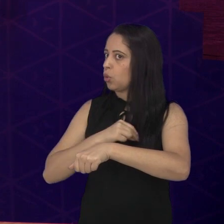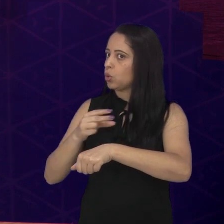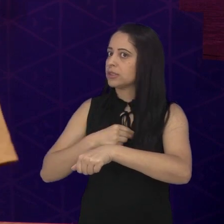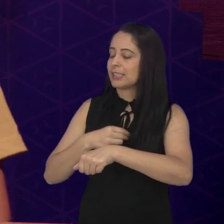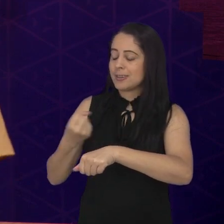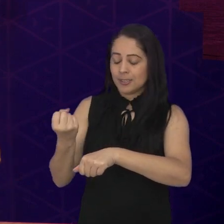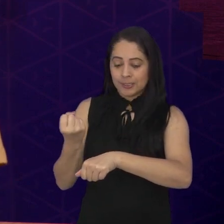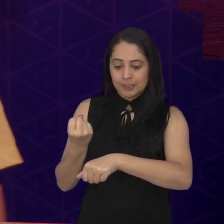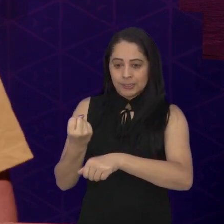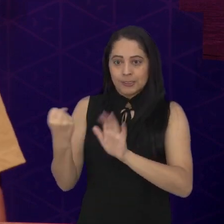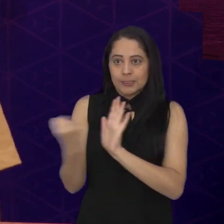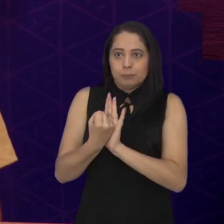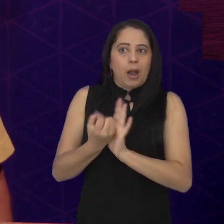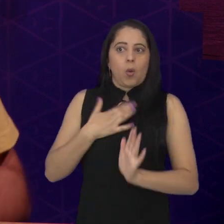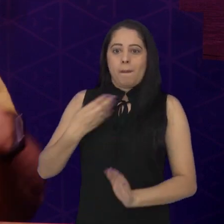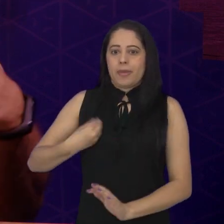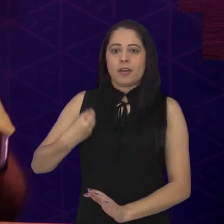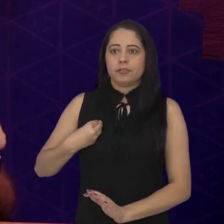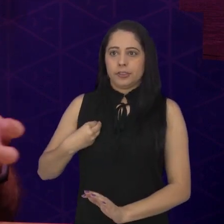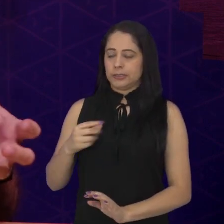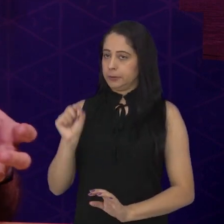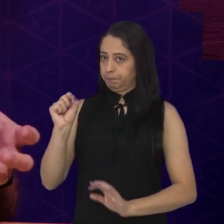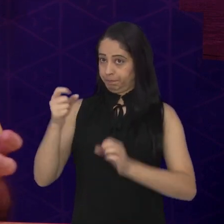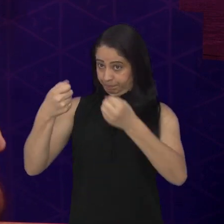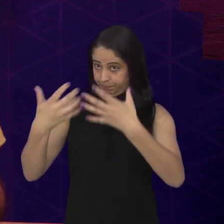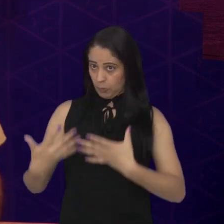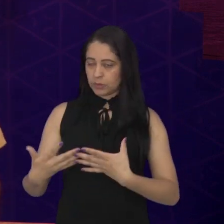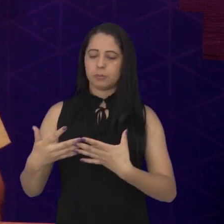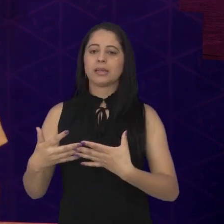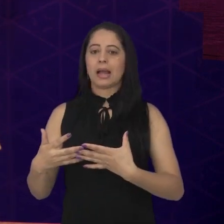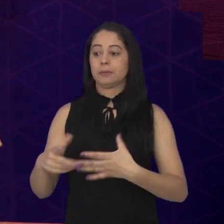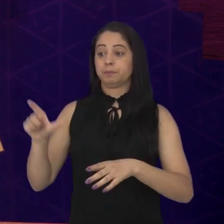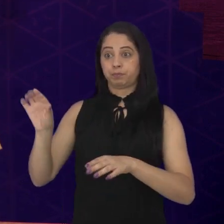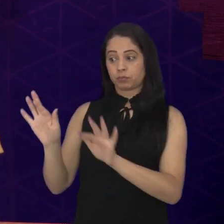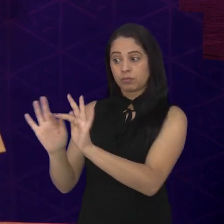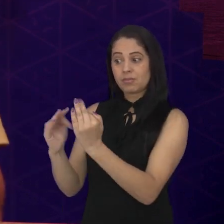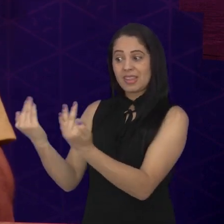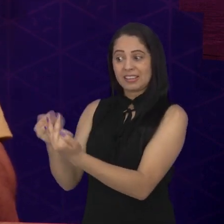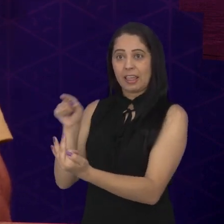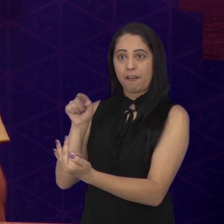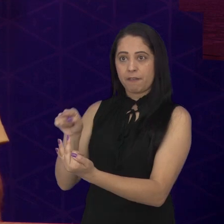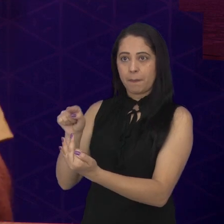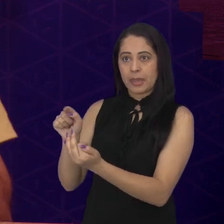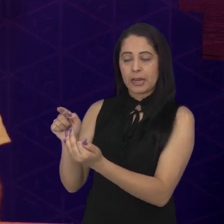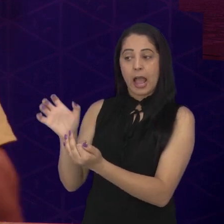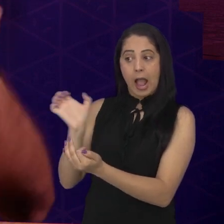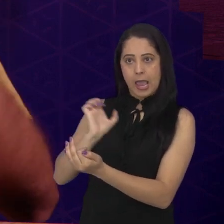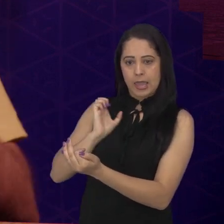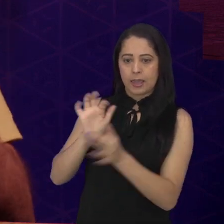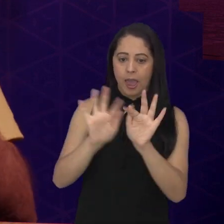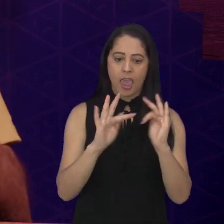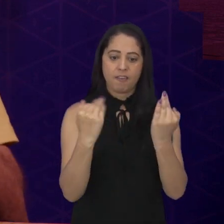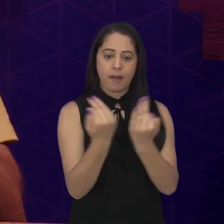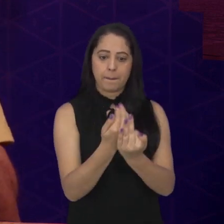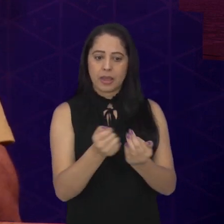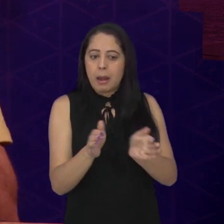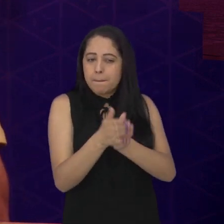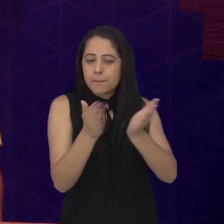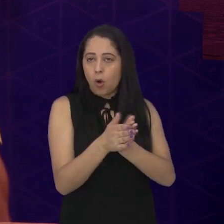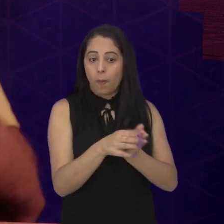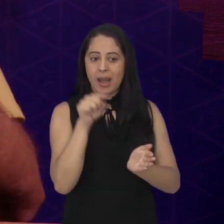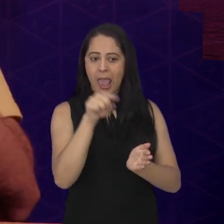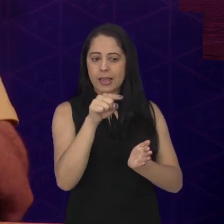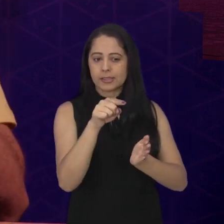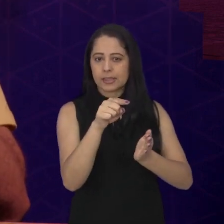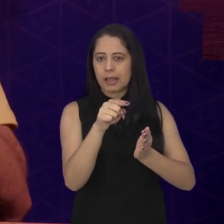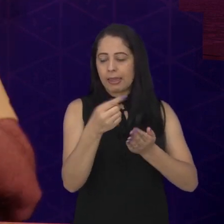geniais já filmadas. Que é quando a galera na família pobre, que trabalha pra família rica, ela